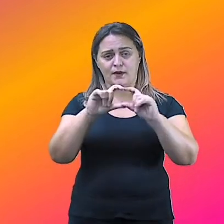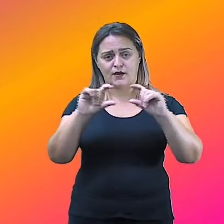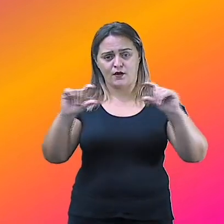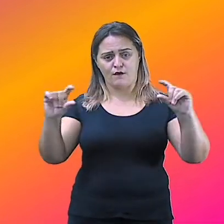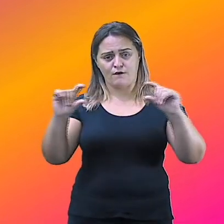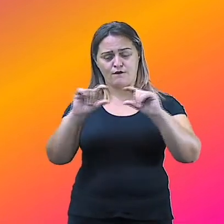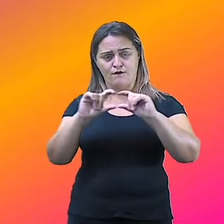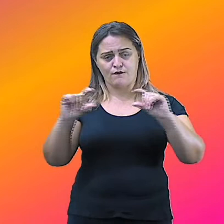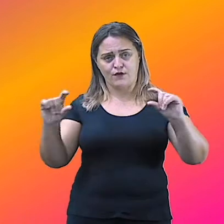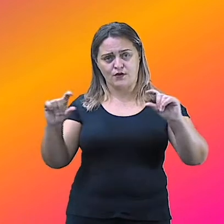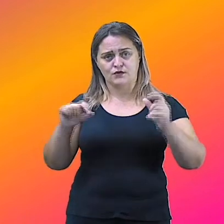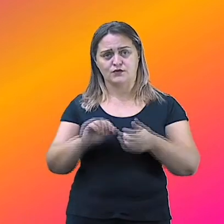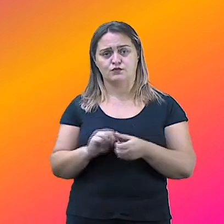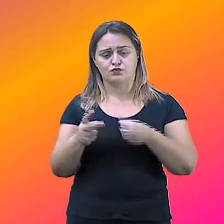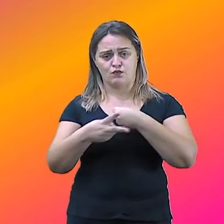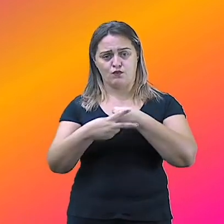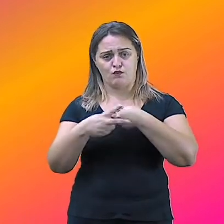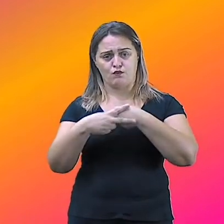o verbo,